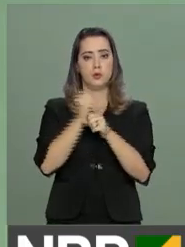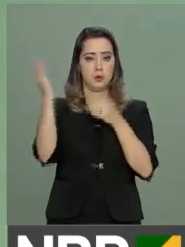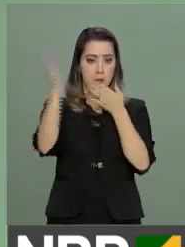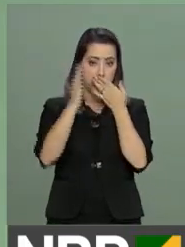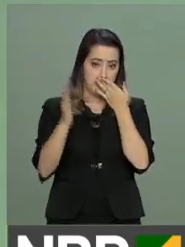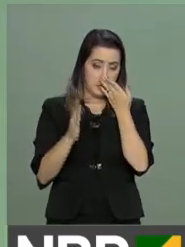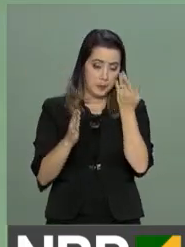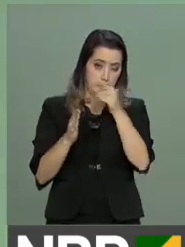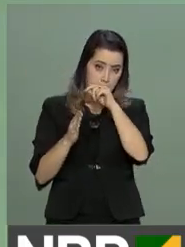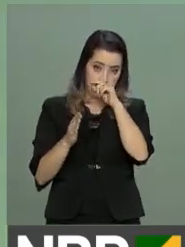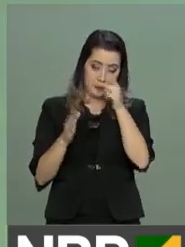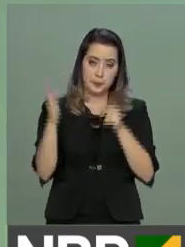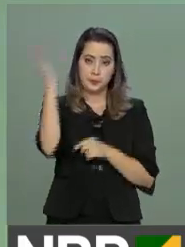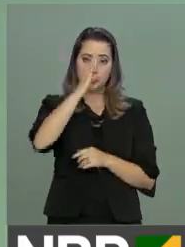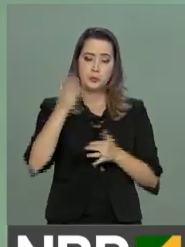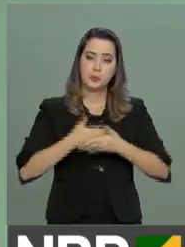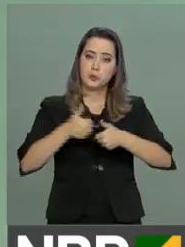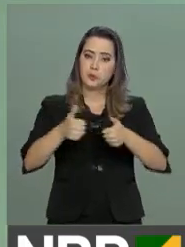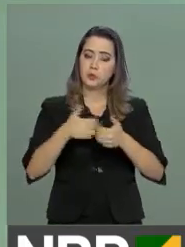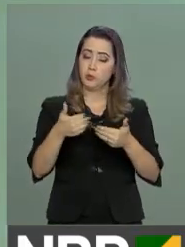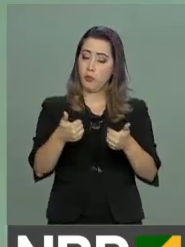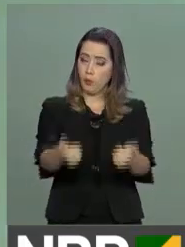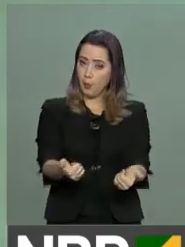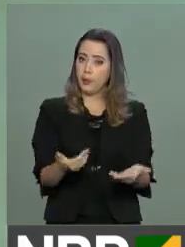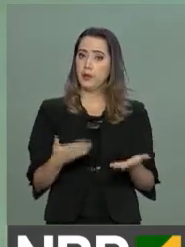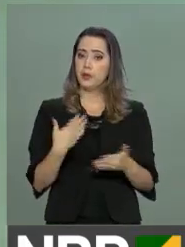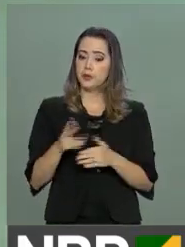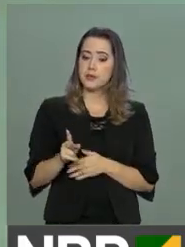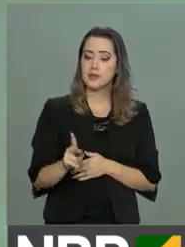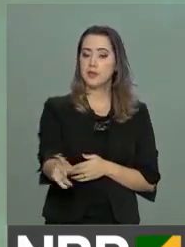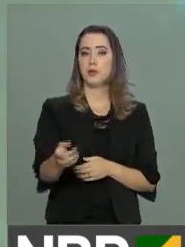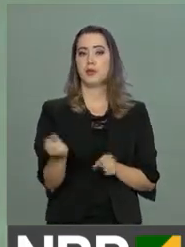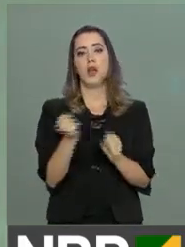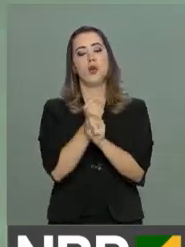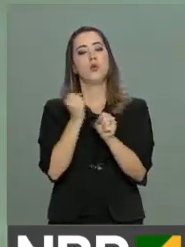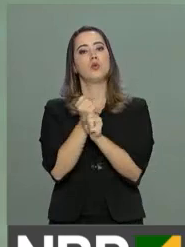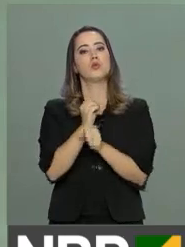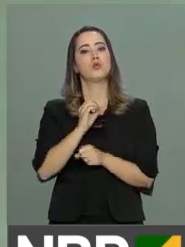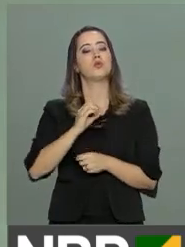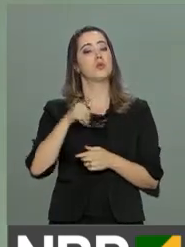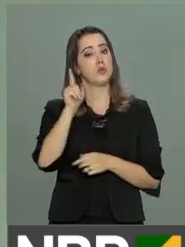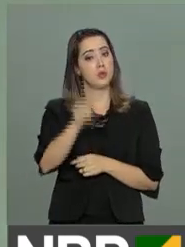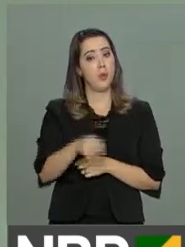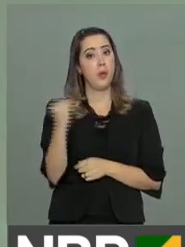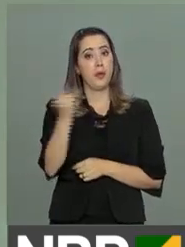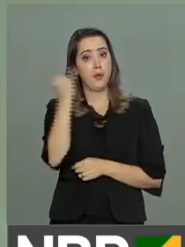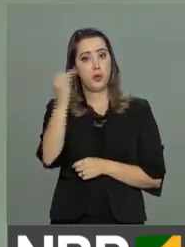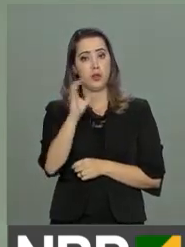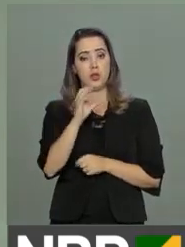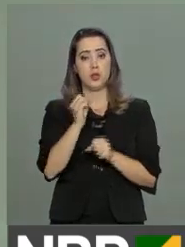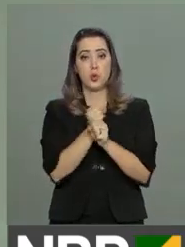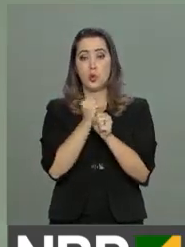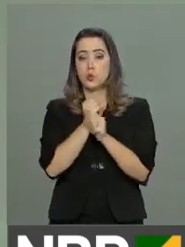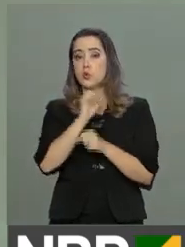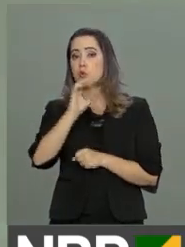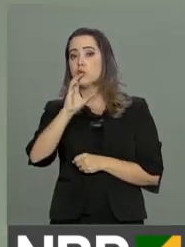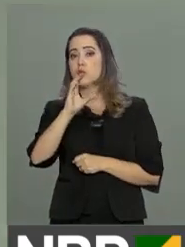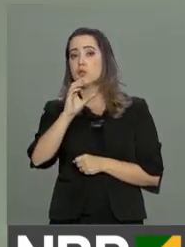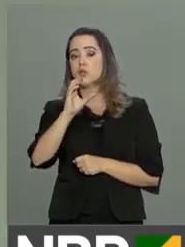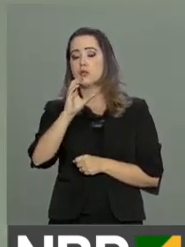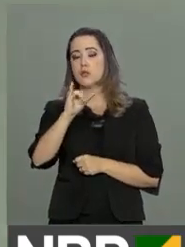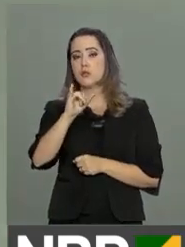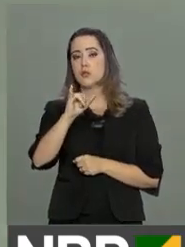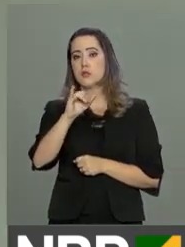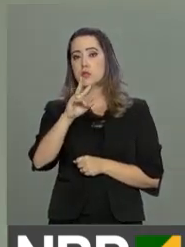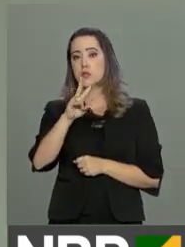e próspero, a construção civil é uma aliada indispensável, até pelo fato que acabei de mencionar